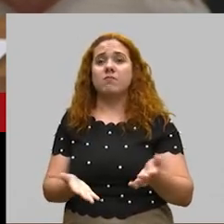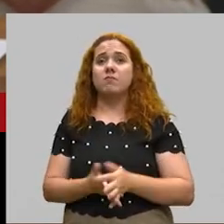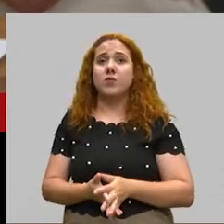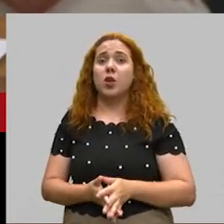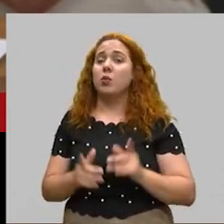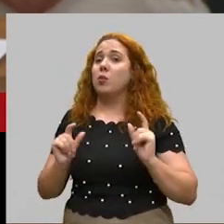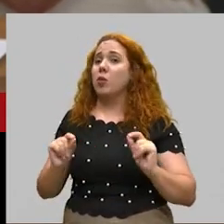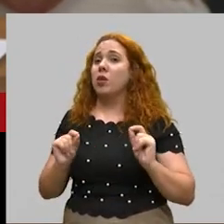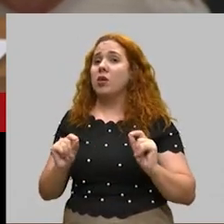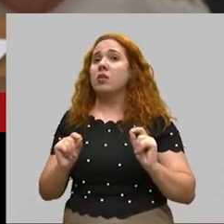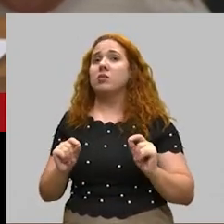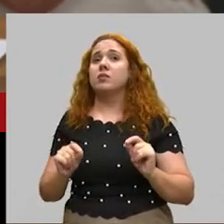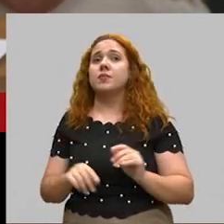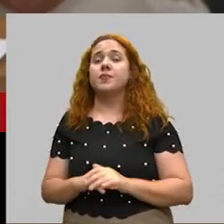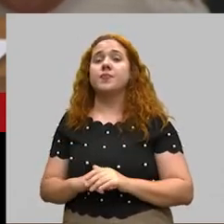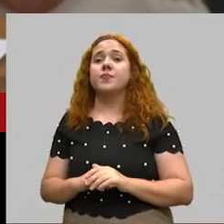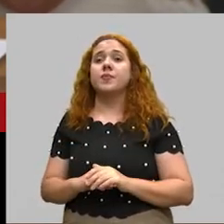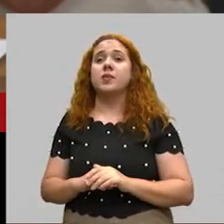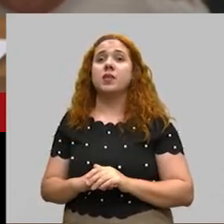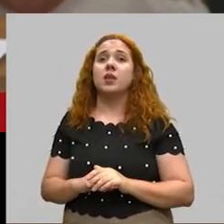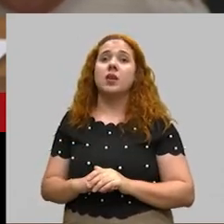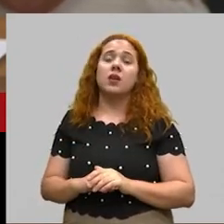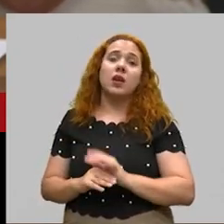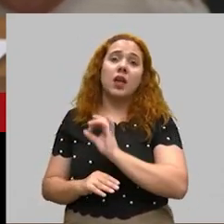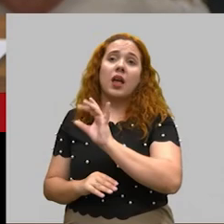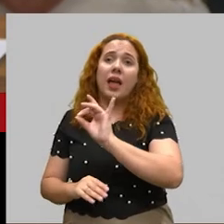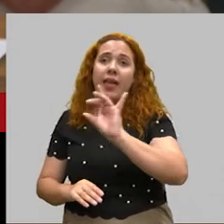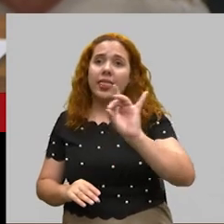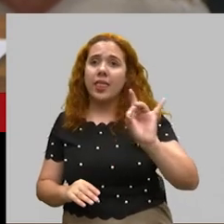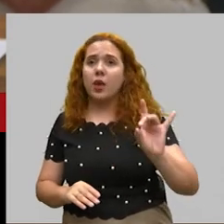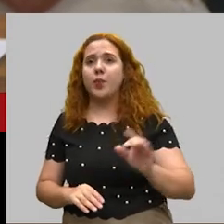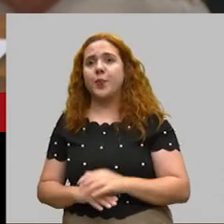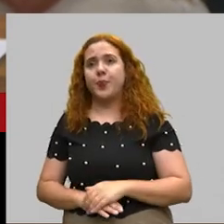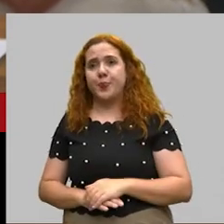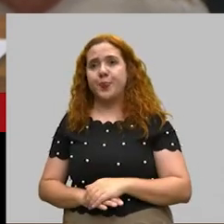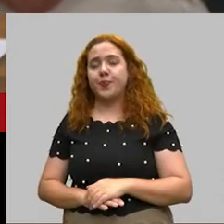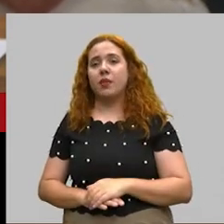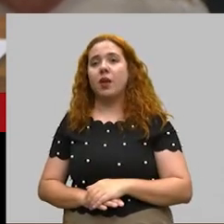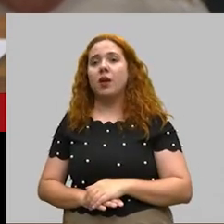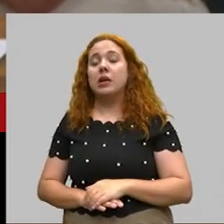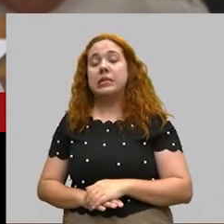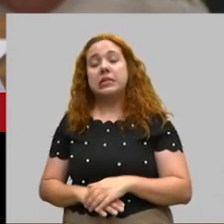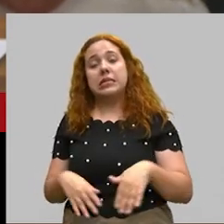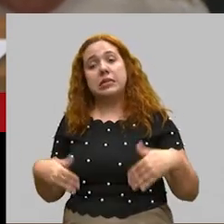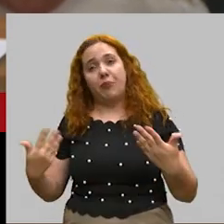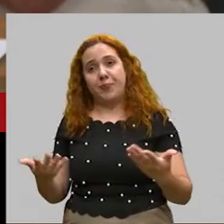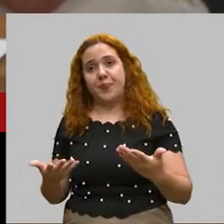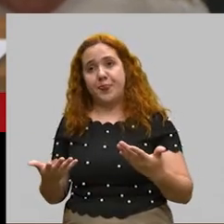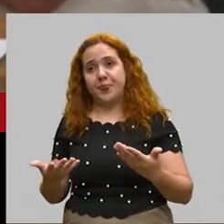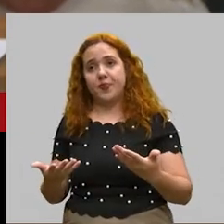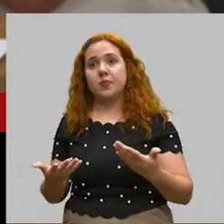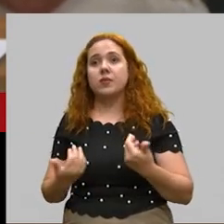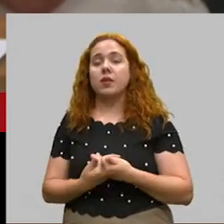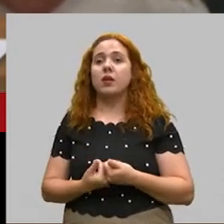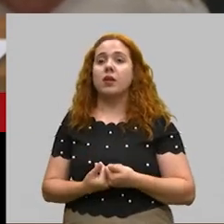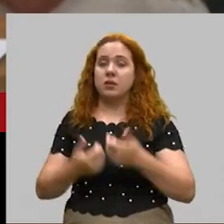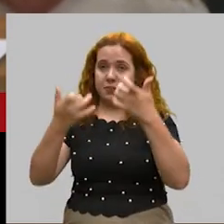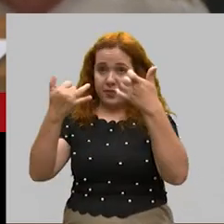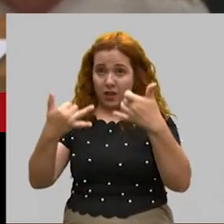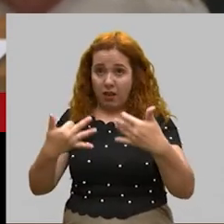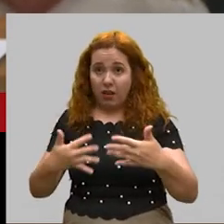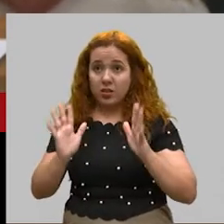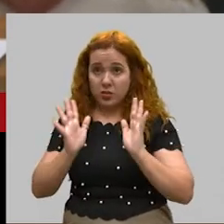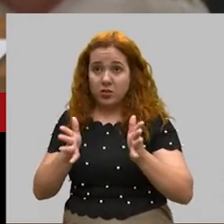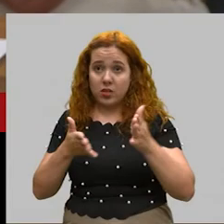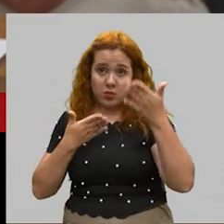das pessoas né e de cada público diferenciado então dito isso nessa parte aqui estão dos